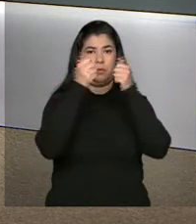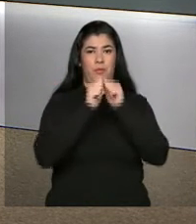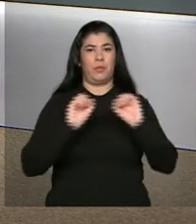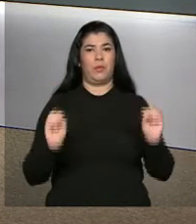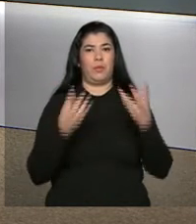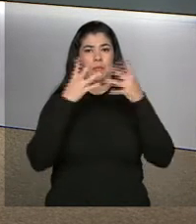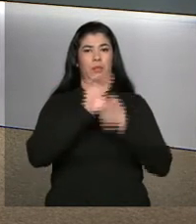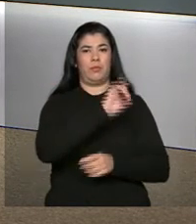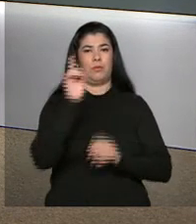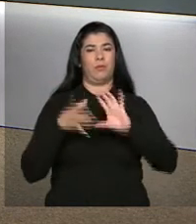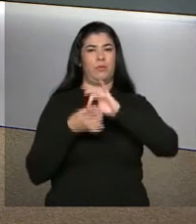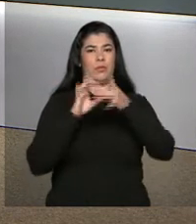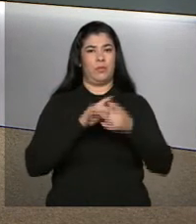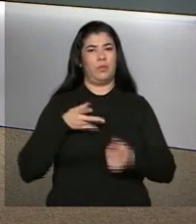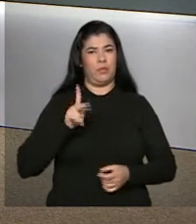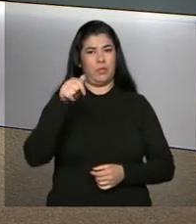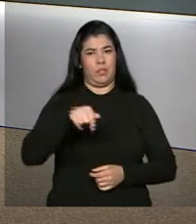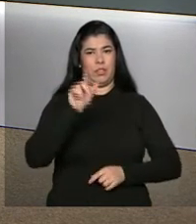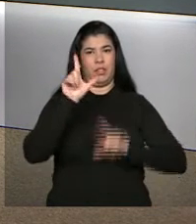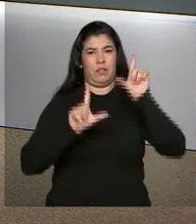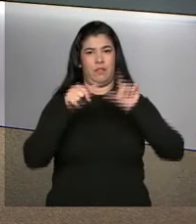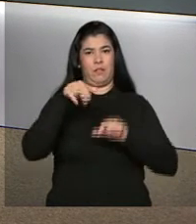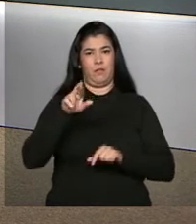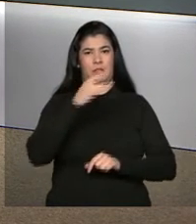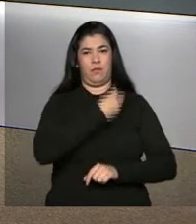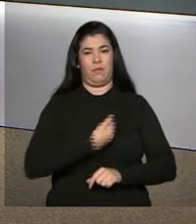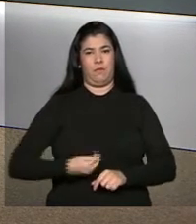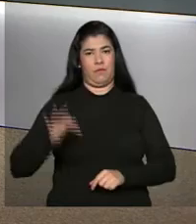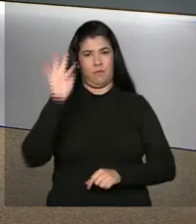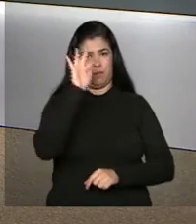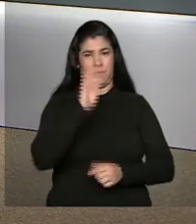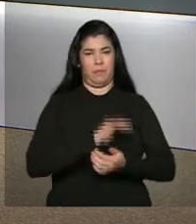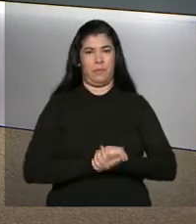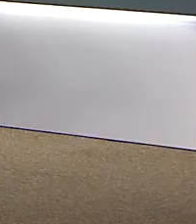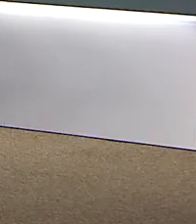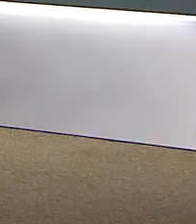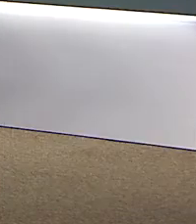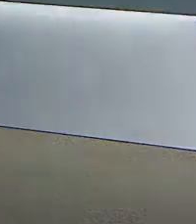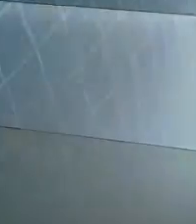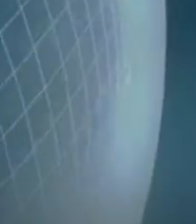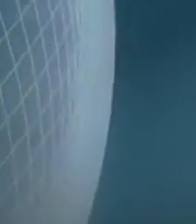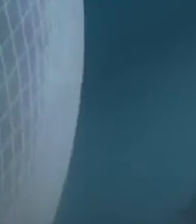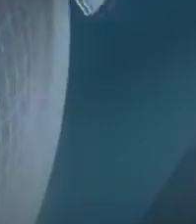do dia olímpico continue com a gente na nbr a tv do governo federal